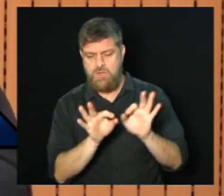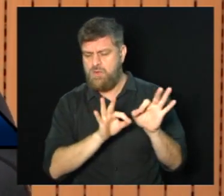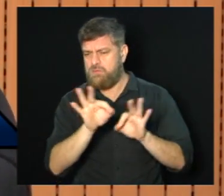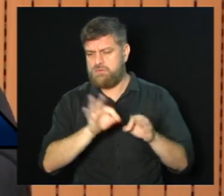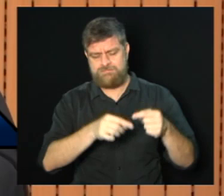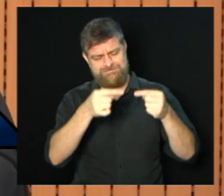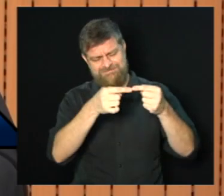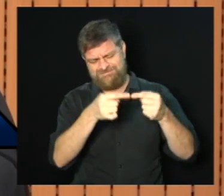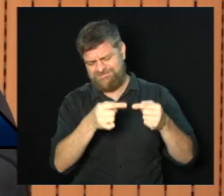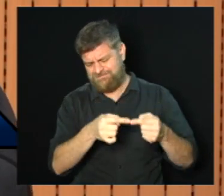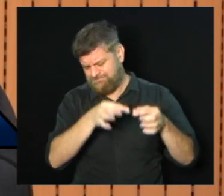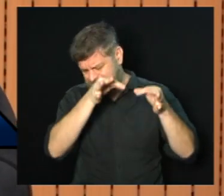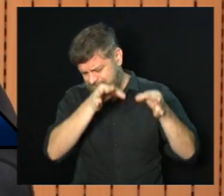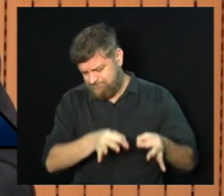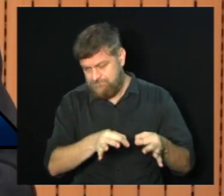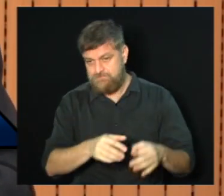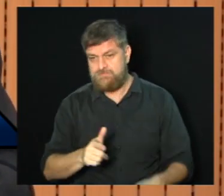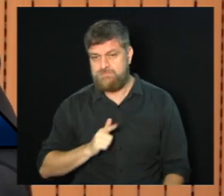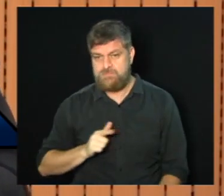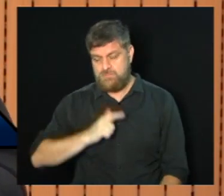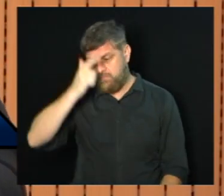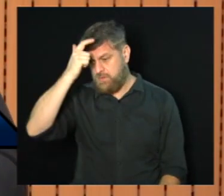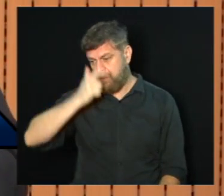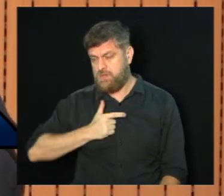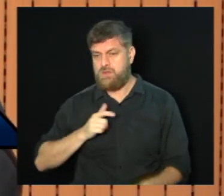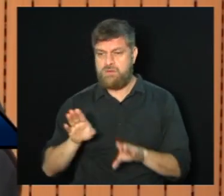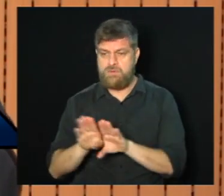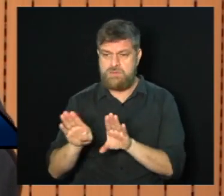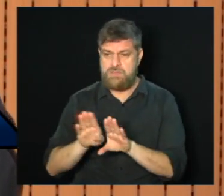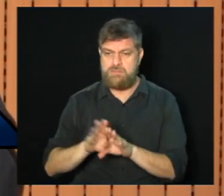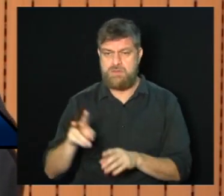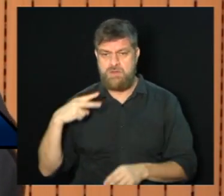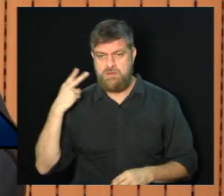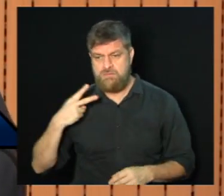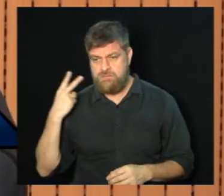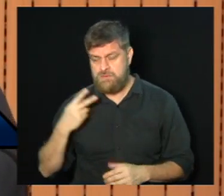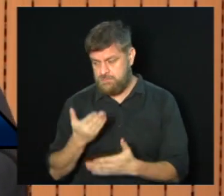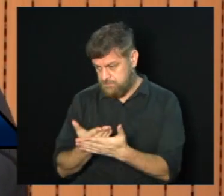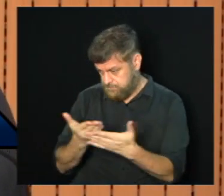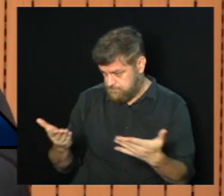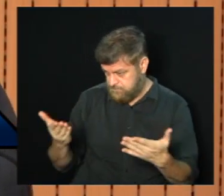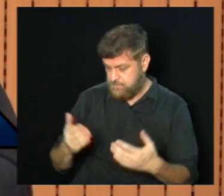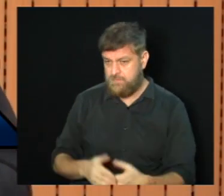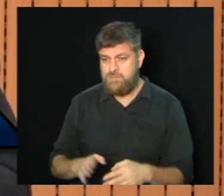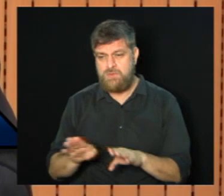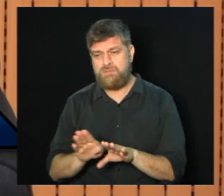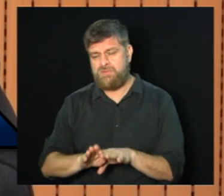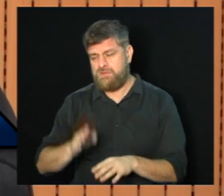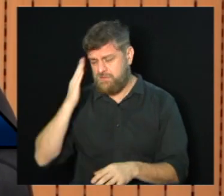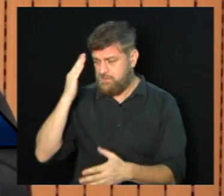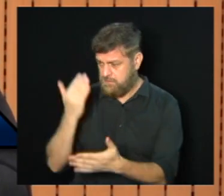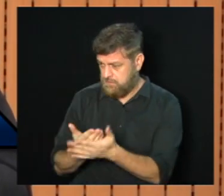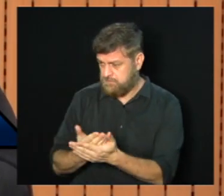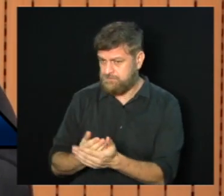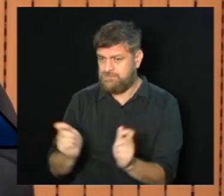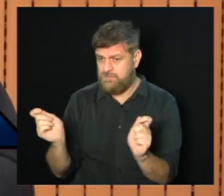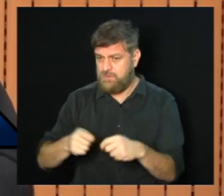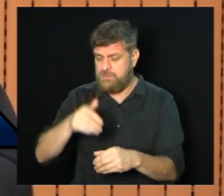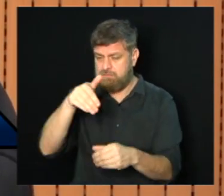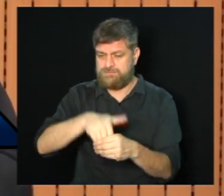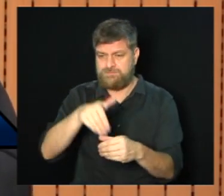projeto é legal e constitucional, e não só eu, mas como os demais vereadores, certamente poderão